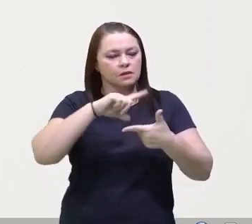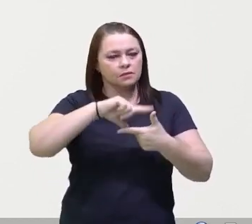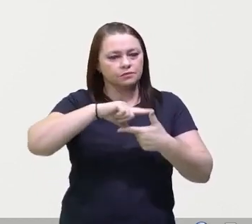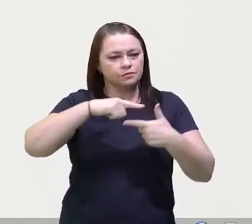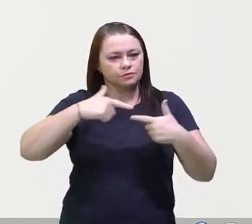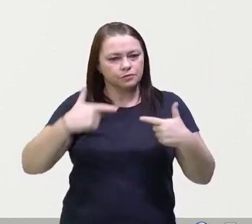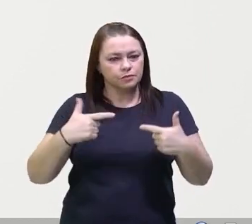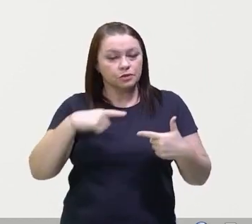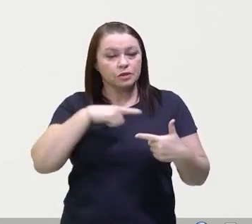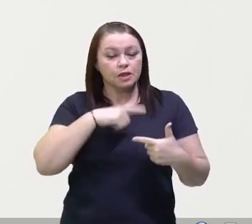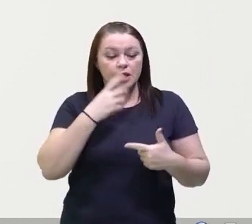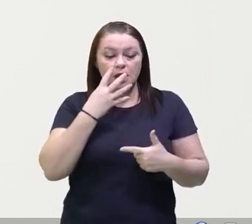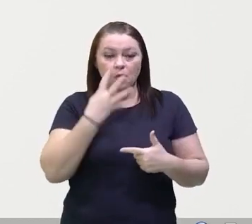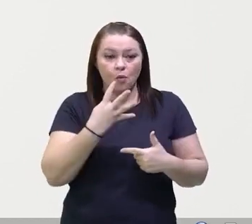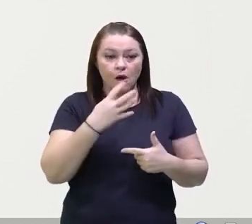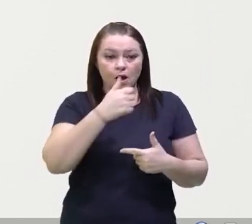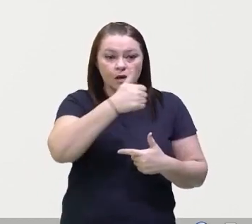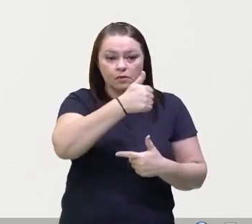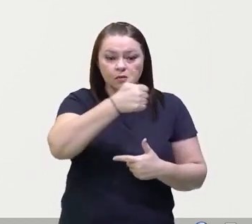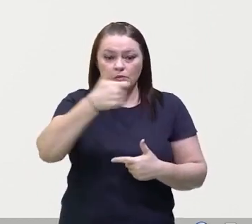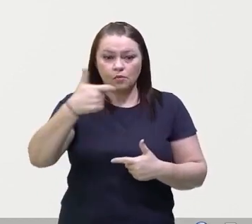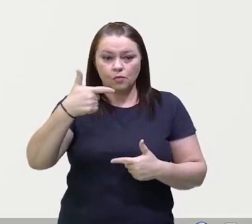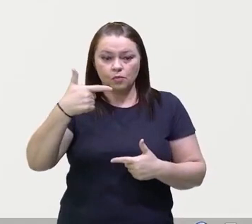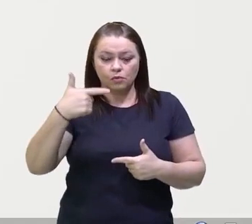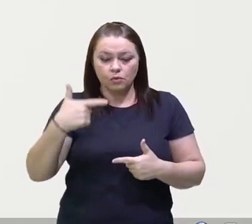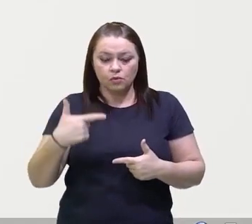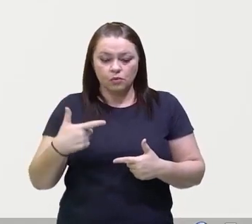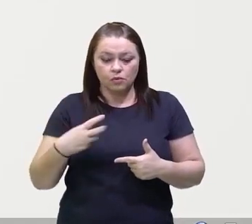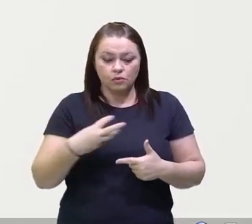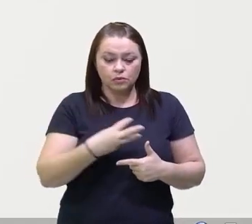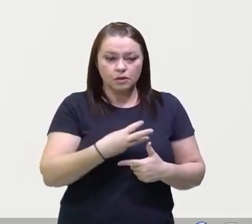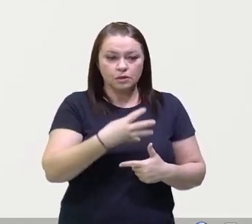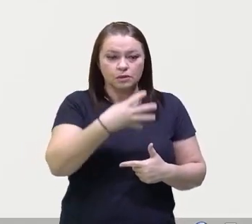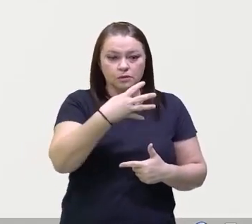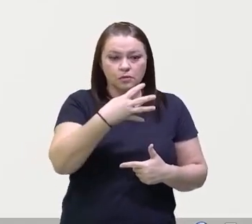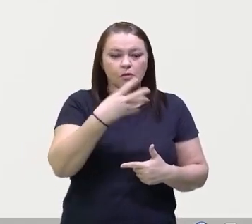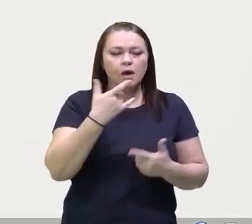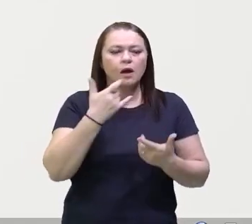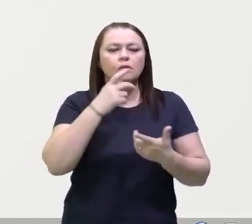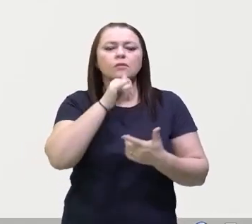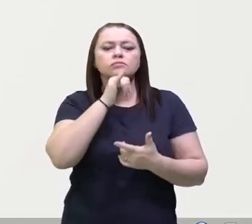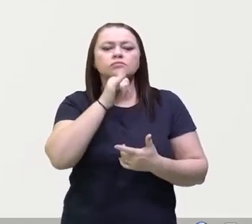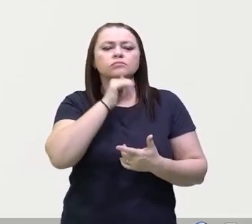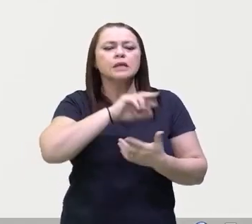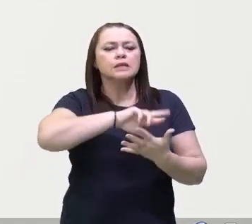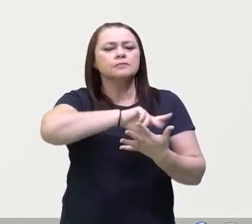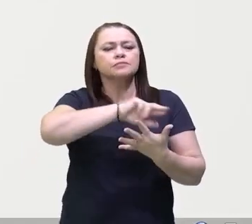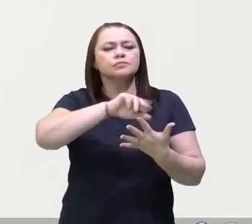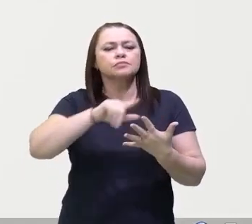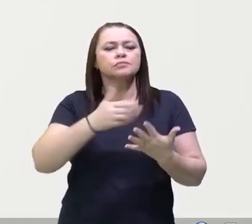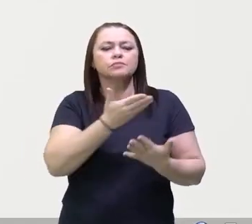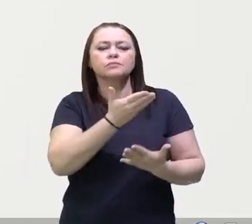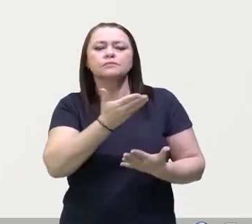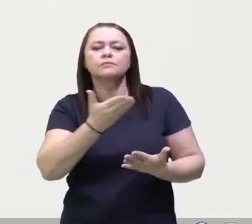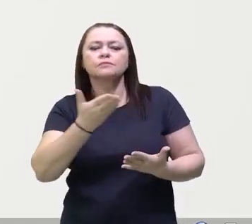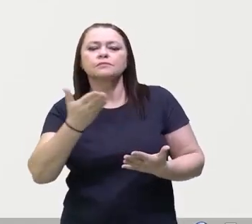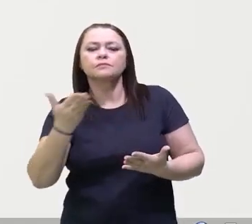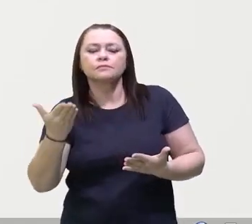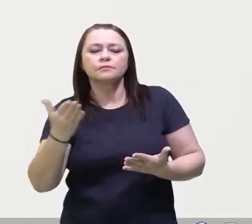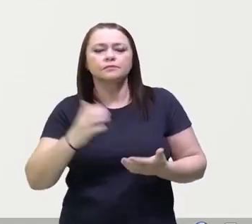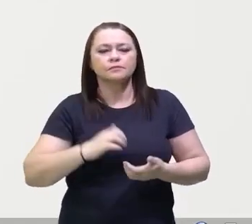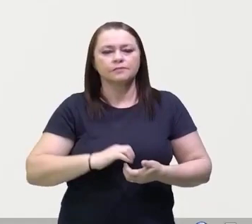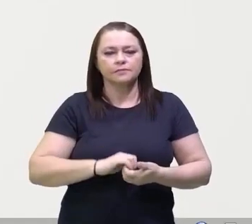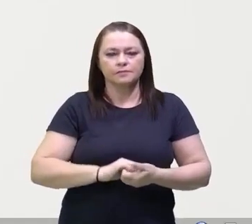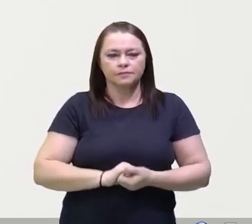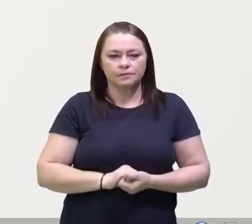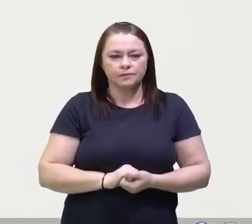lados, professor. Então vamos ver aí alguns exemplos de quadrilátero. Ó. Apareceram aí para nós o retângulo, o quadrado, o trapézio